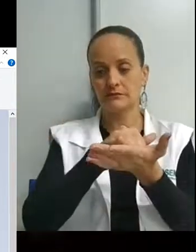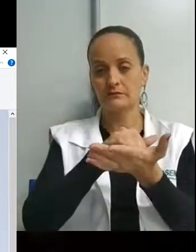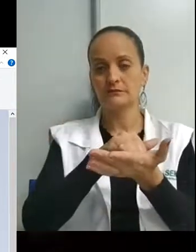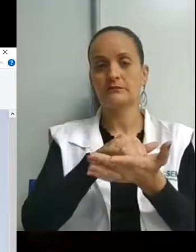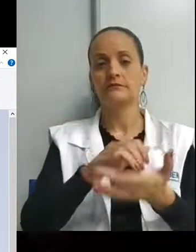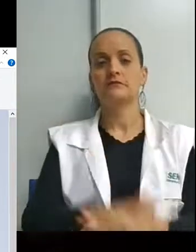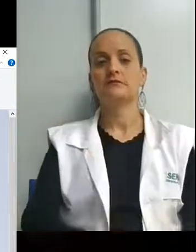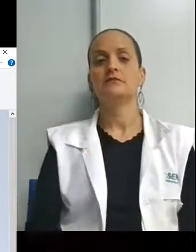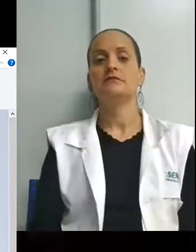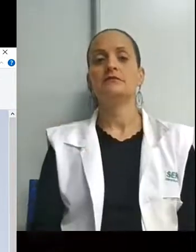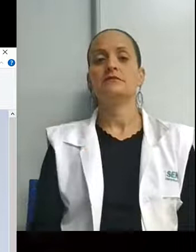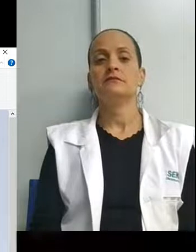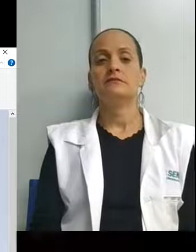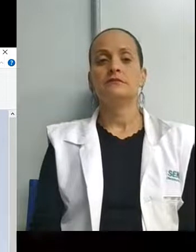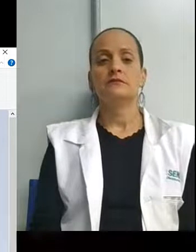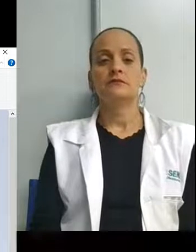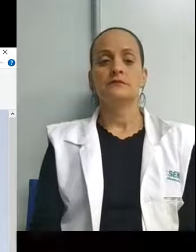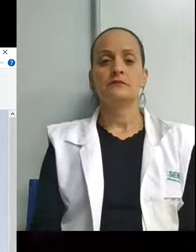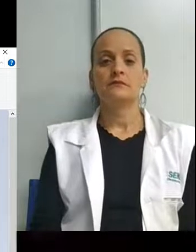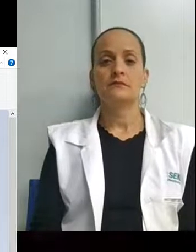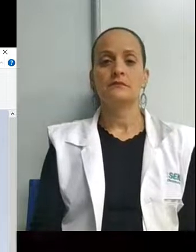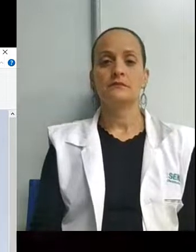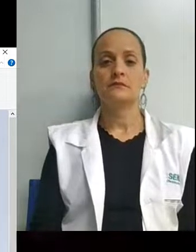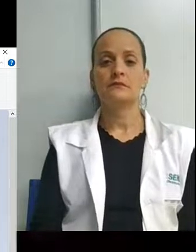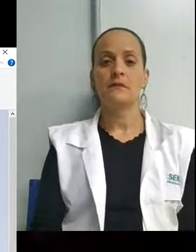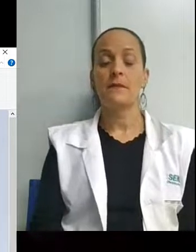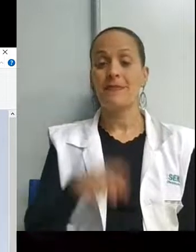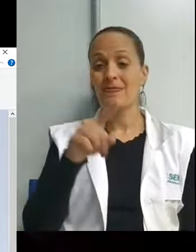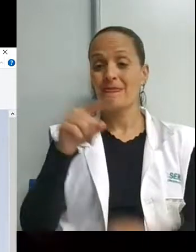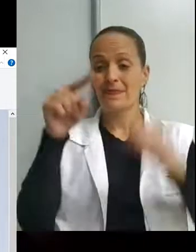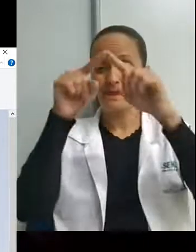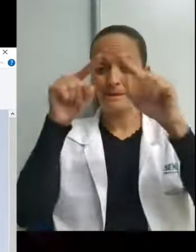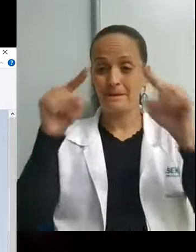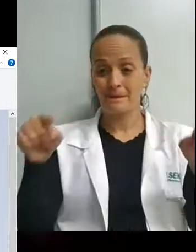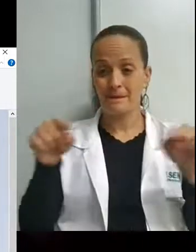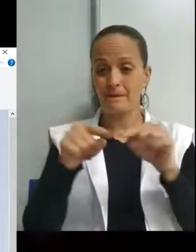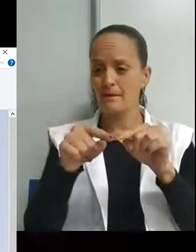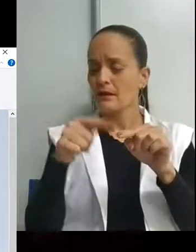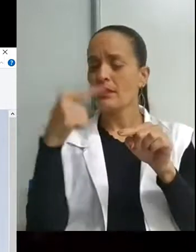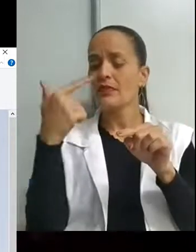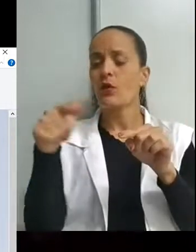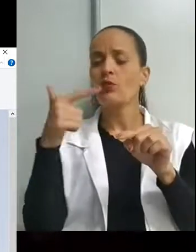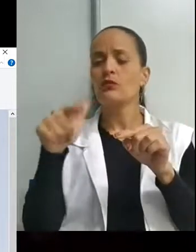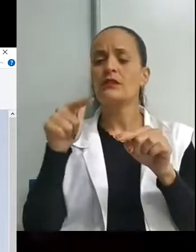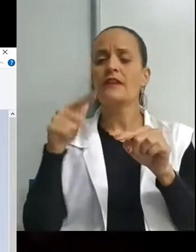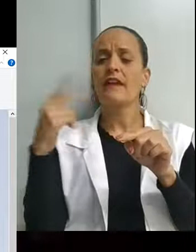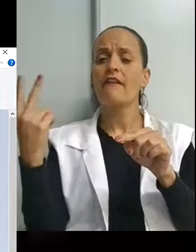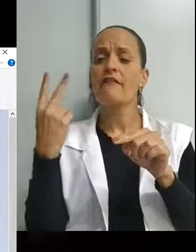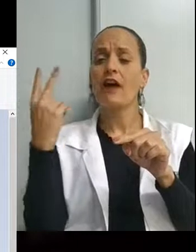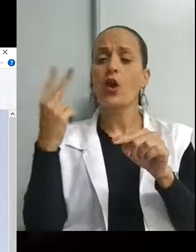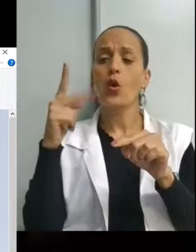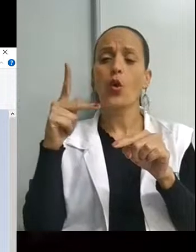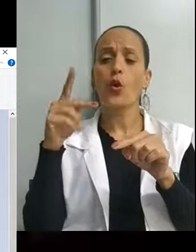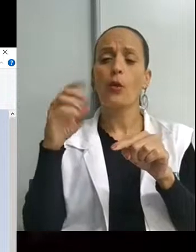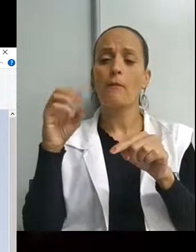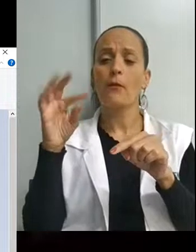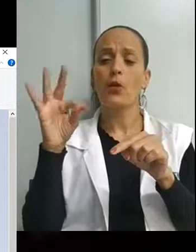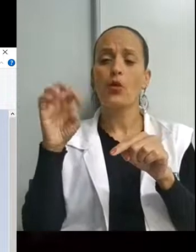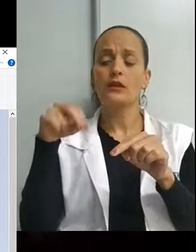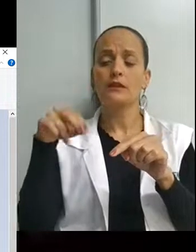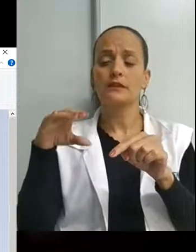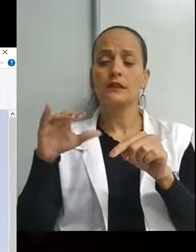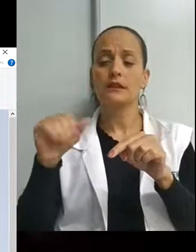Então, nesse triângulo aqui, ó, não tem valor de potência, né? Como que a gente faz para poder achar o valor, né, da corrente só com